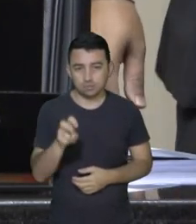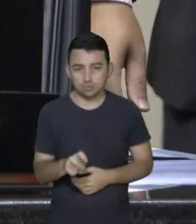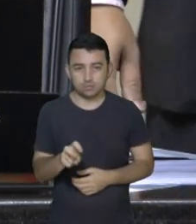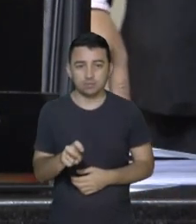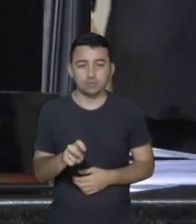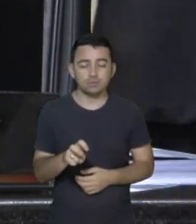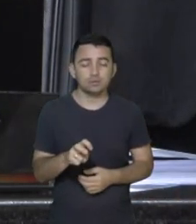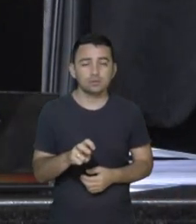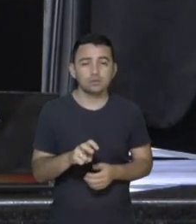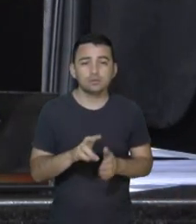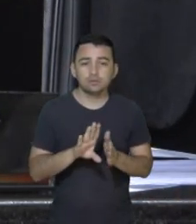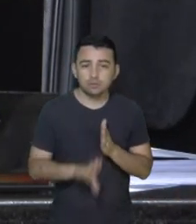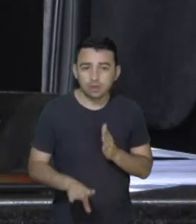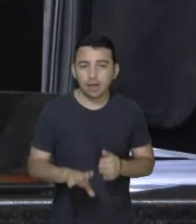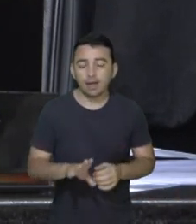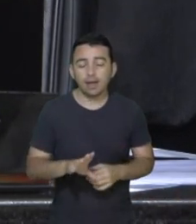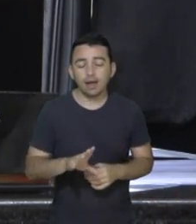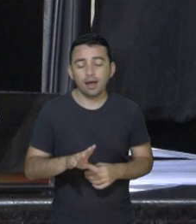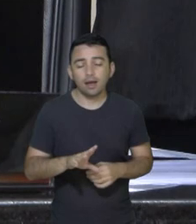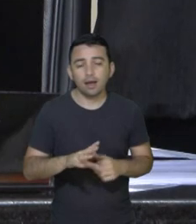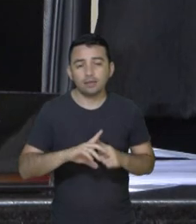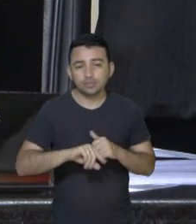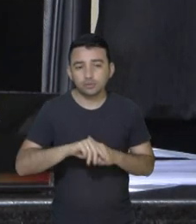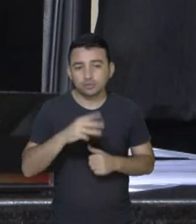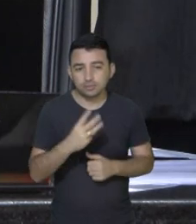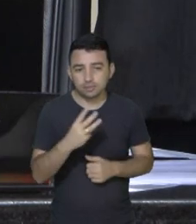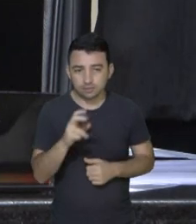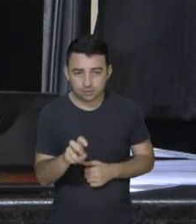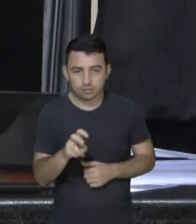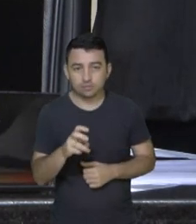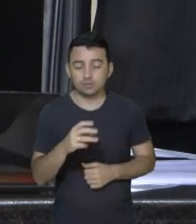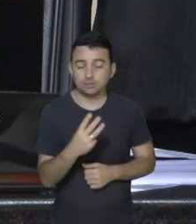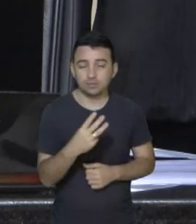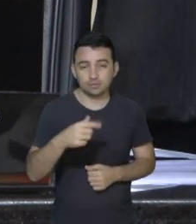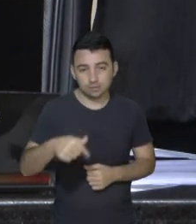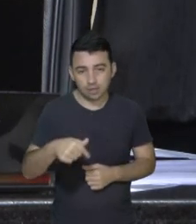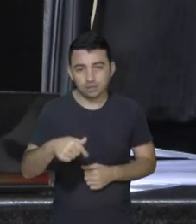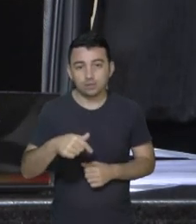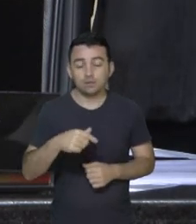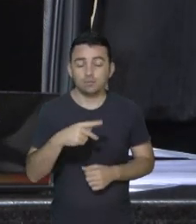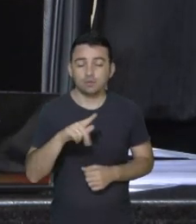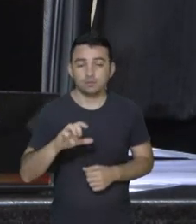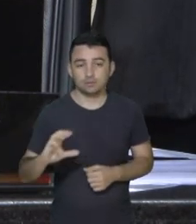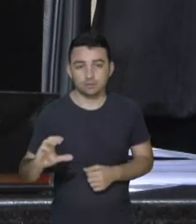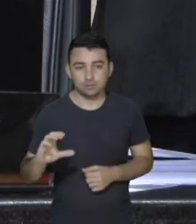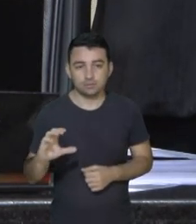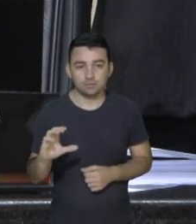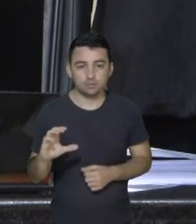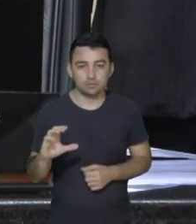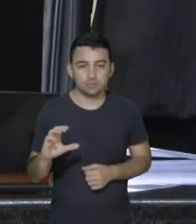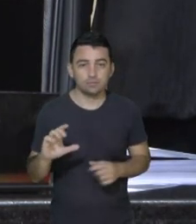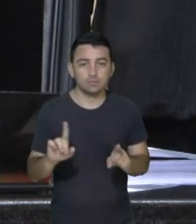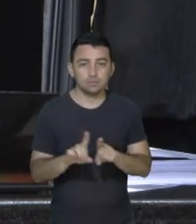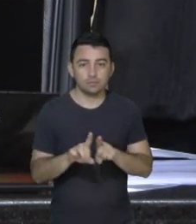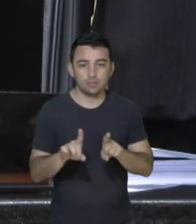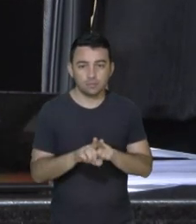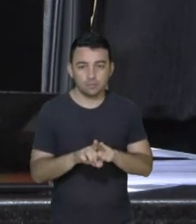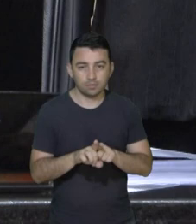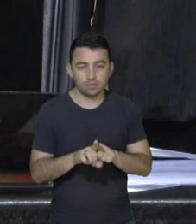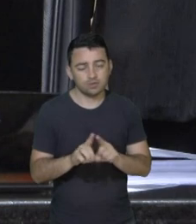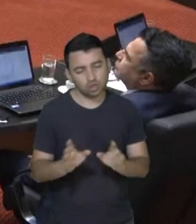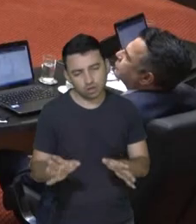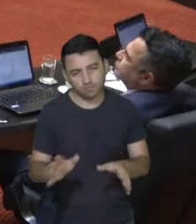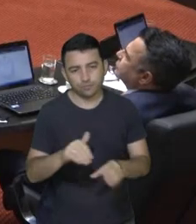suprime o artigo 35 e 37 do PLC, que votamos há pouco.